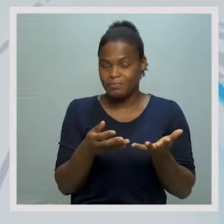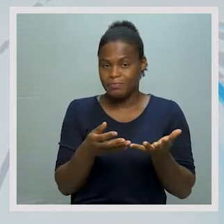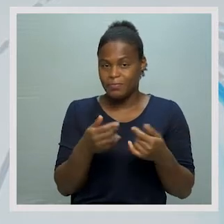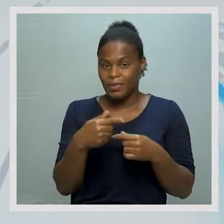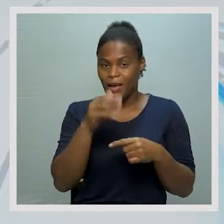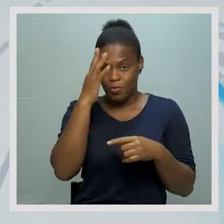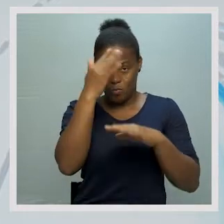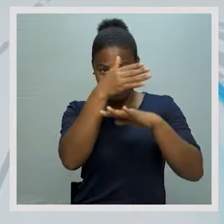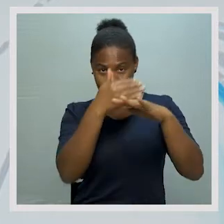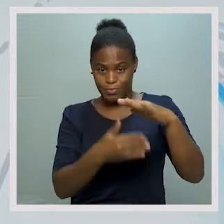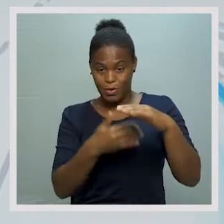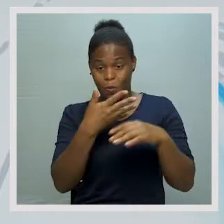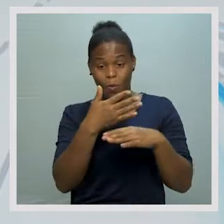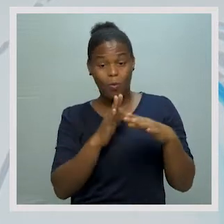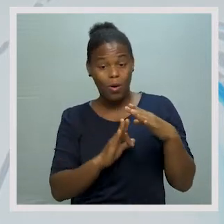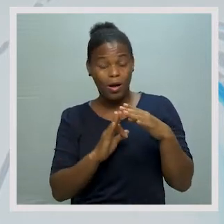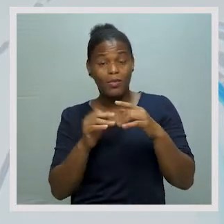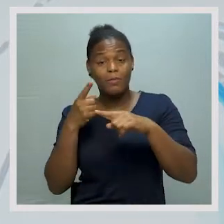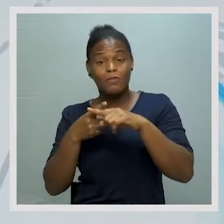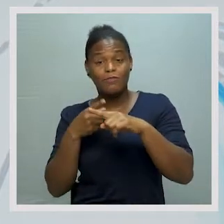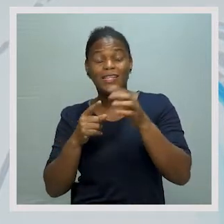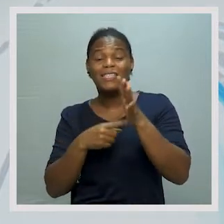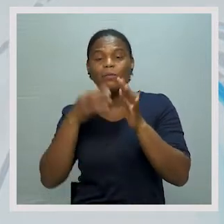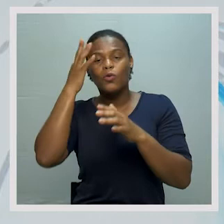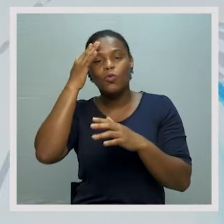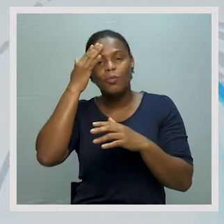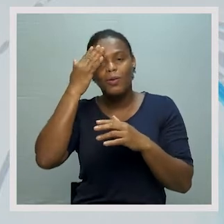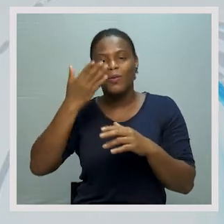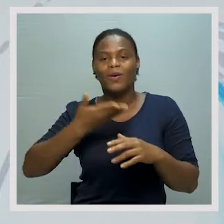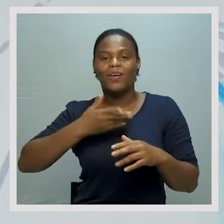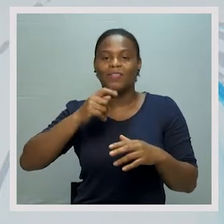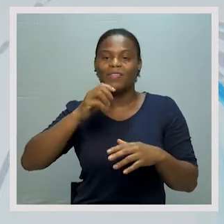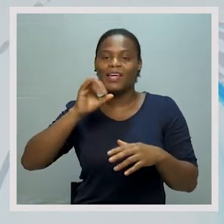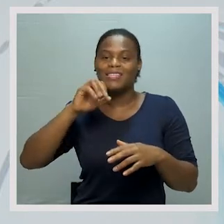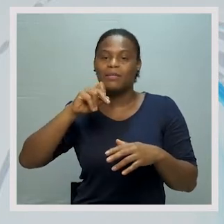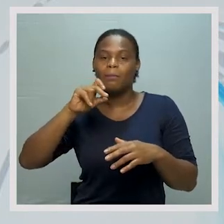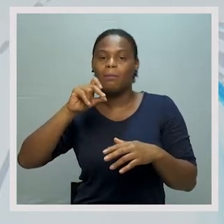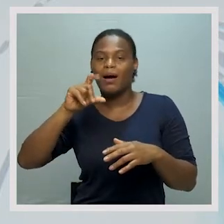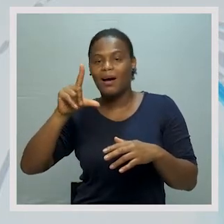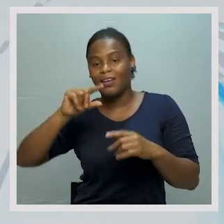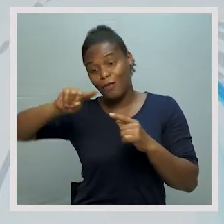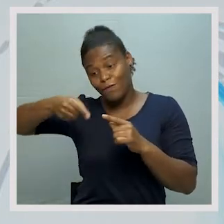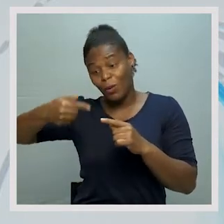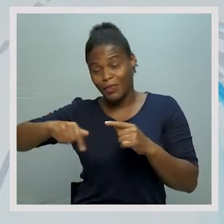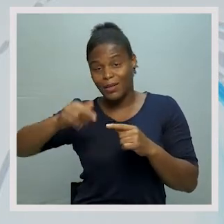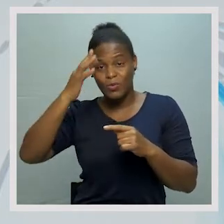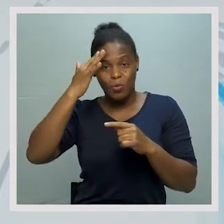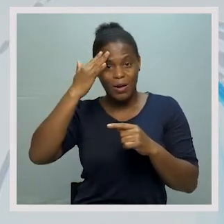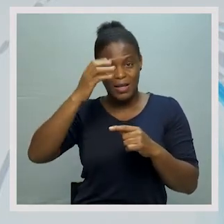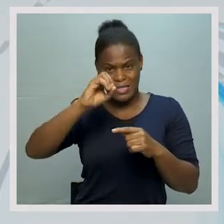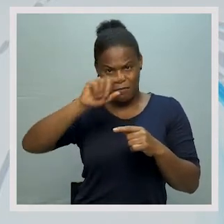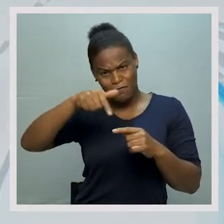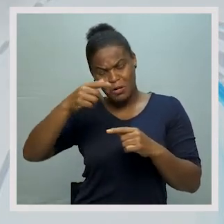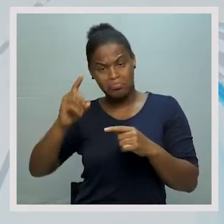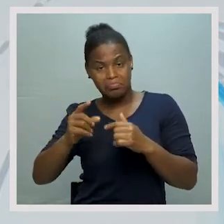tens uma fração 1/4 e vais multiplicar por um número decimal. Então, é só transformar este número